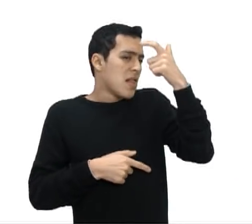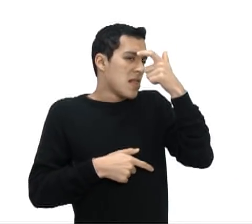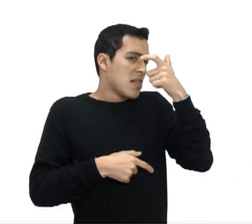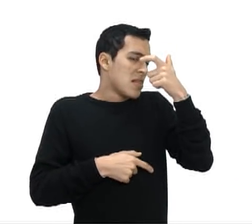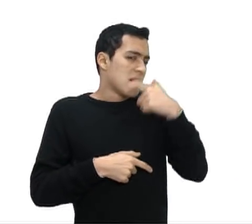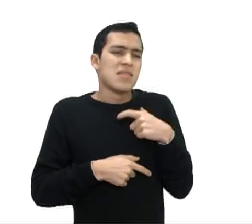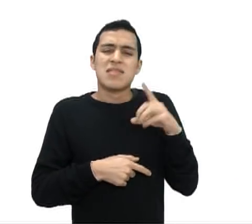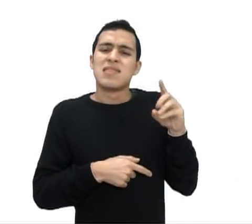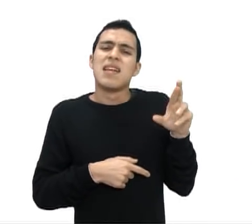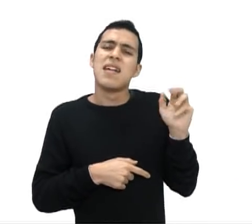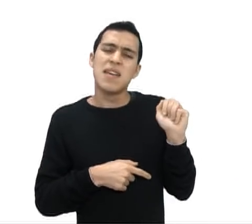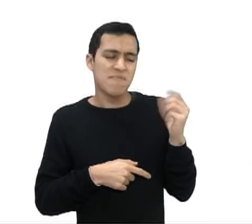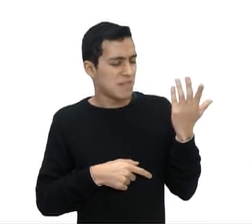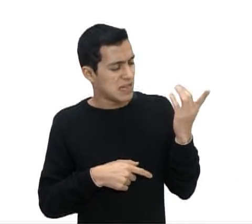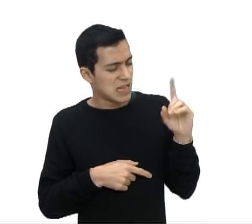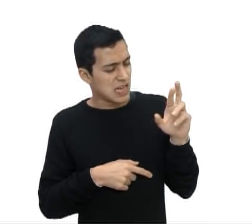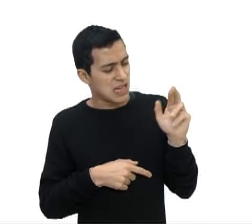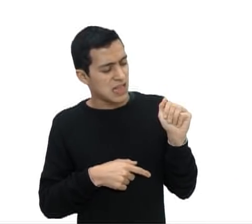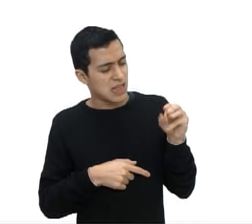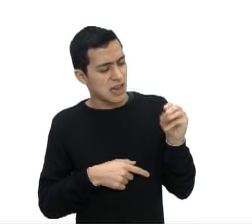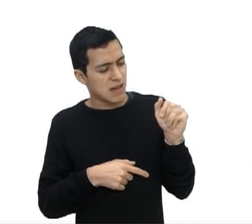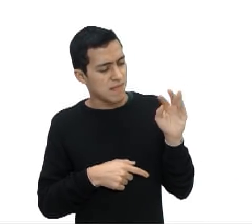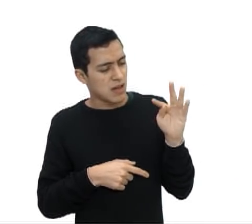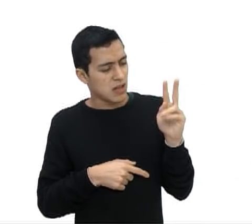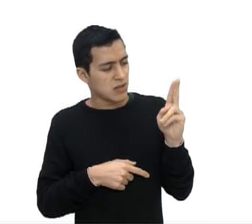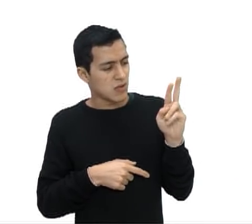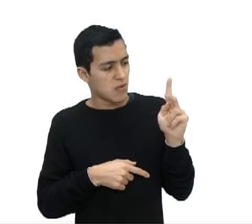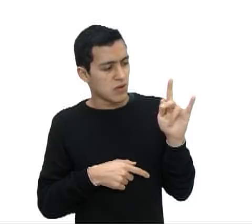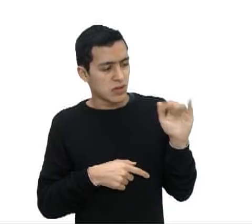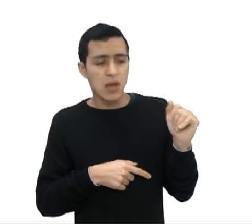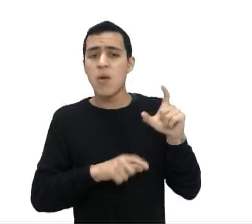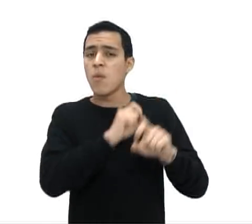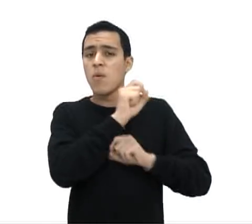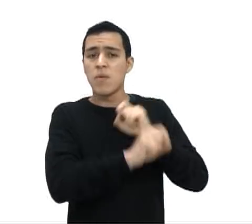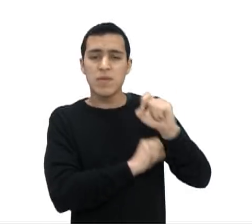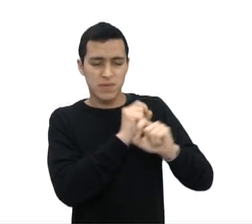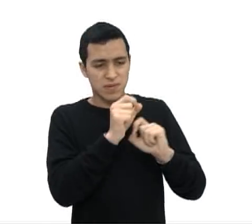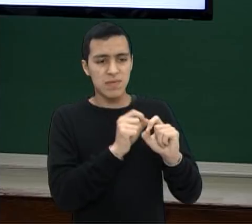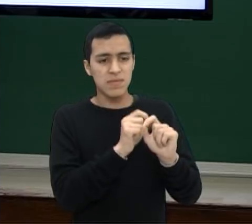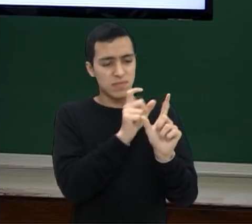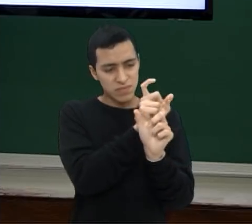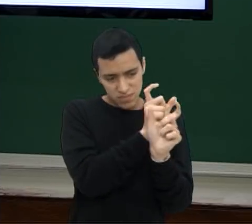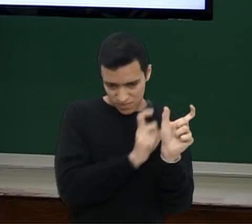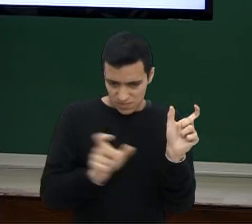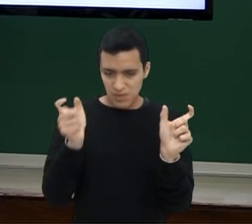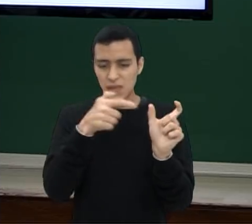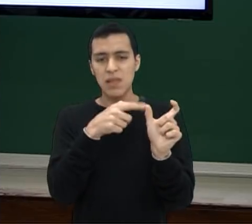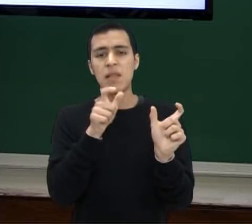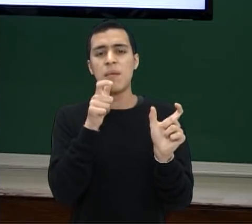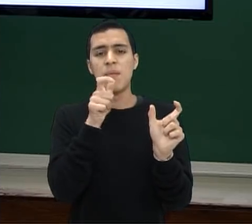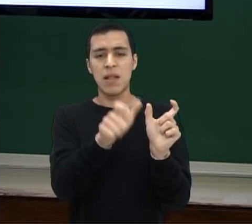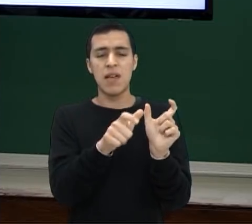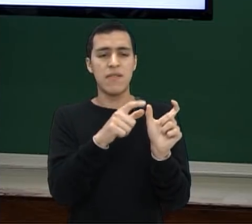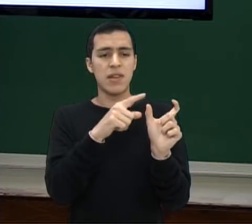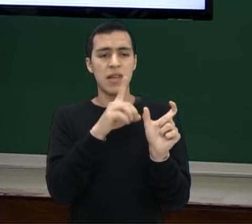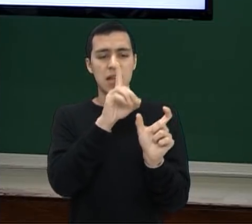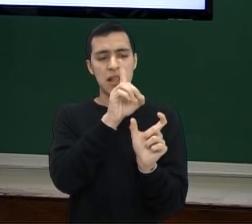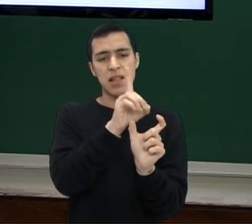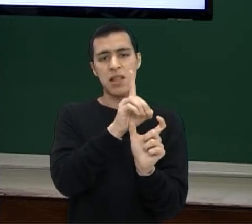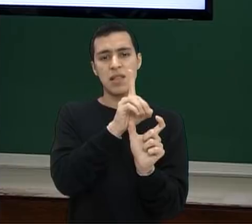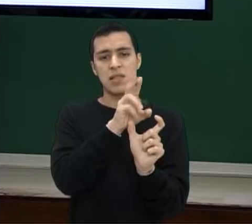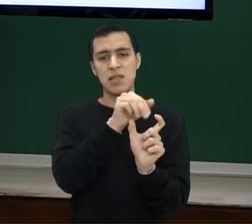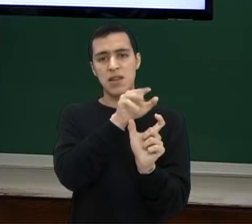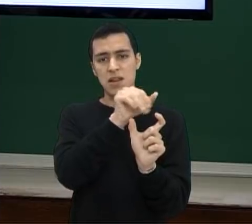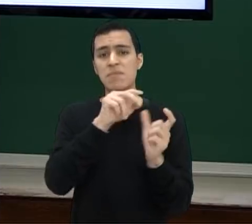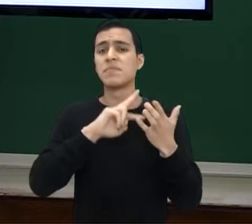termo drama, né? Dramaturgia, então a gente tem ali uma derivação da palavra drama, significa